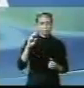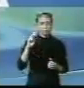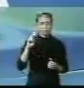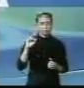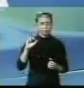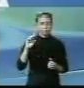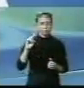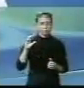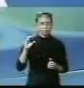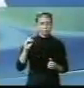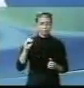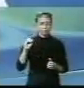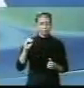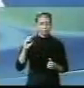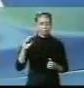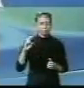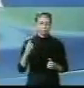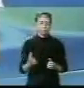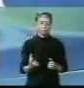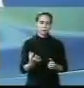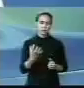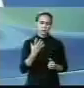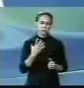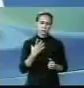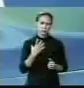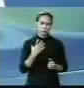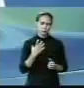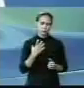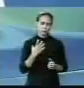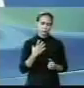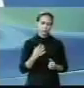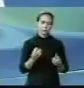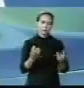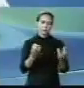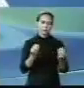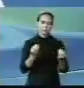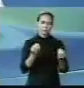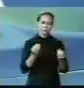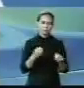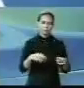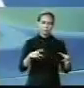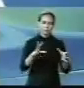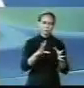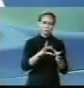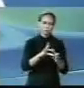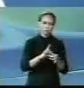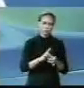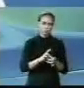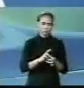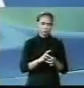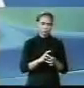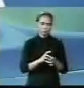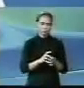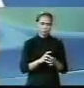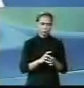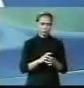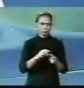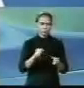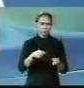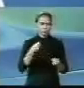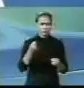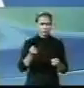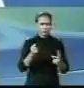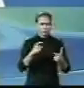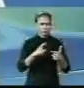conseguir atender a todos. Então, né, seu servidor já foi né, já deu problema. Então,